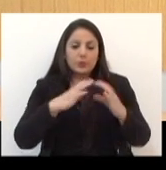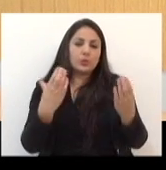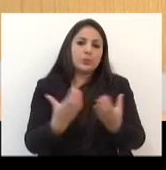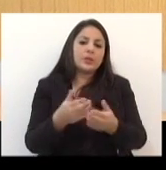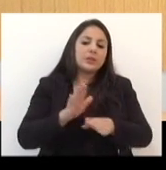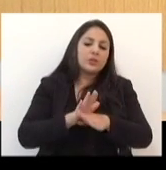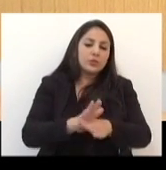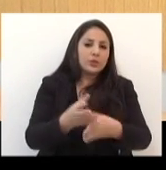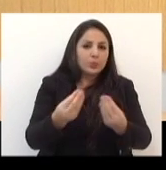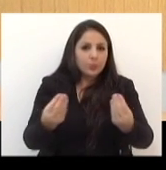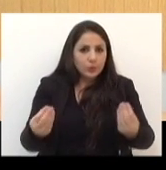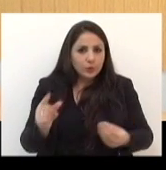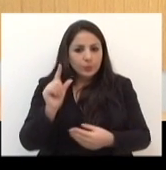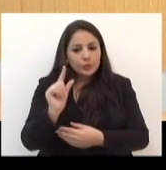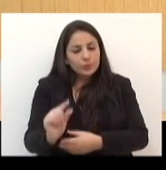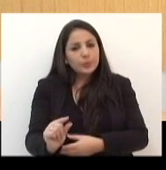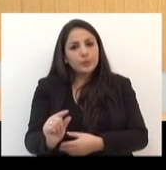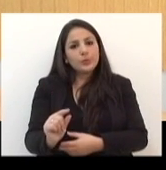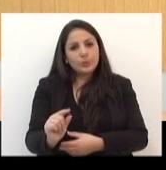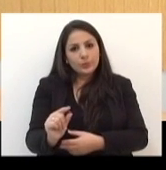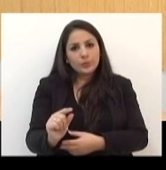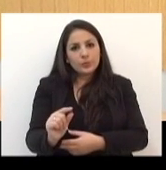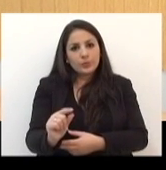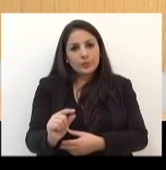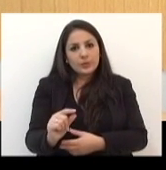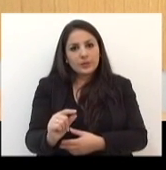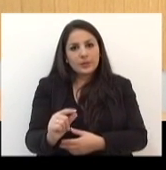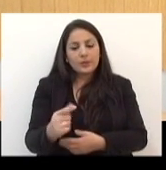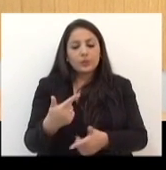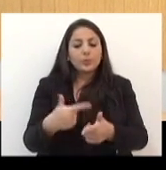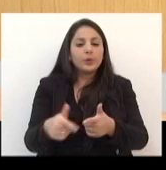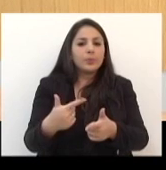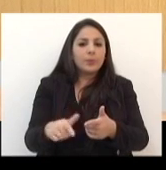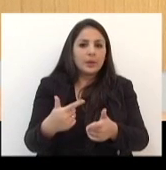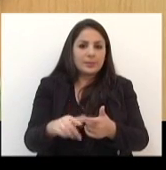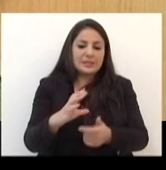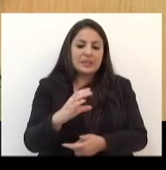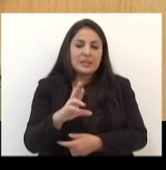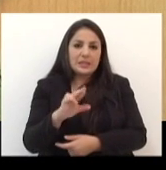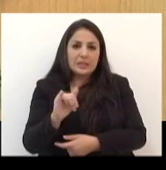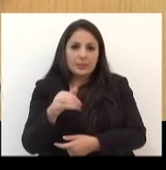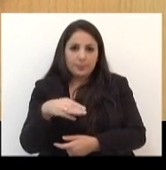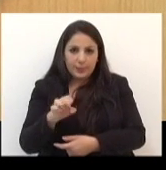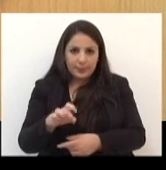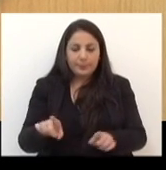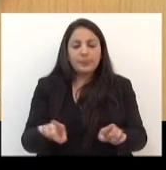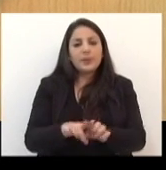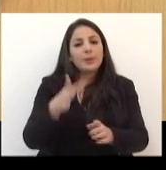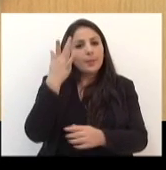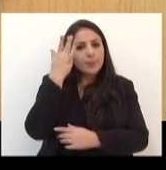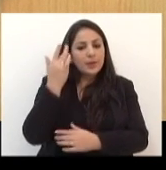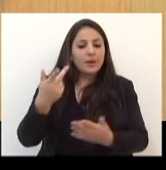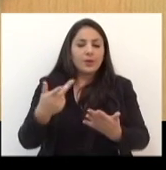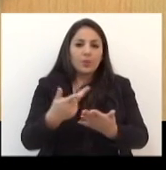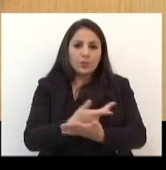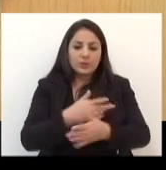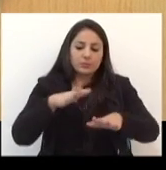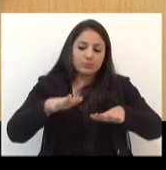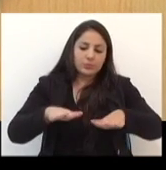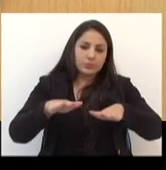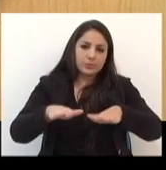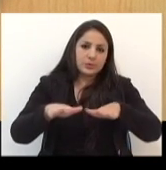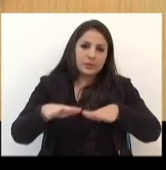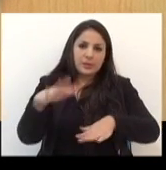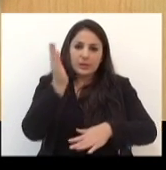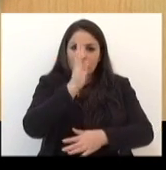tem contribuído para a diminuição dos índices de criminalidade. E amanhã acontece uma